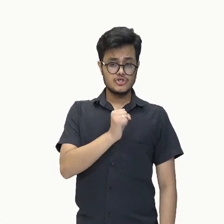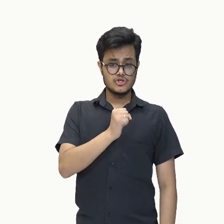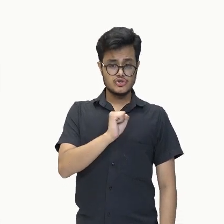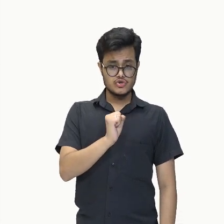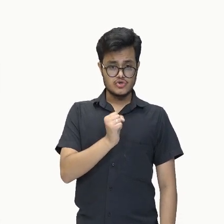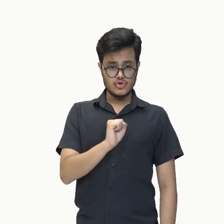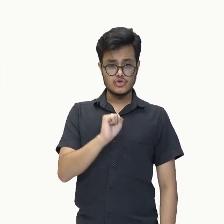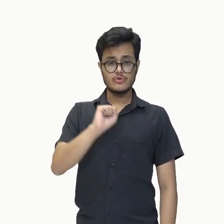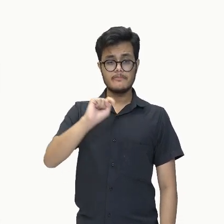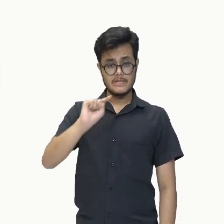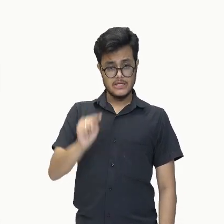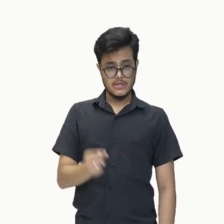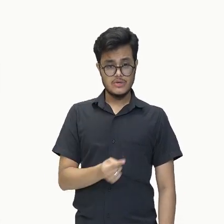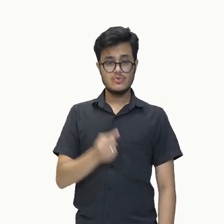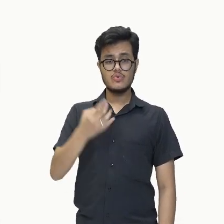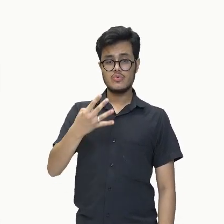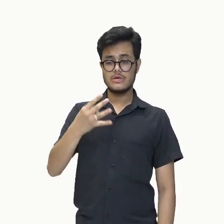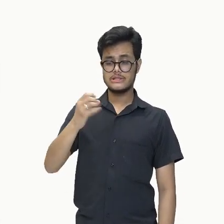de